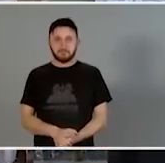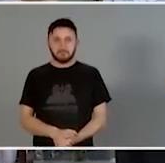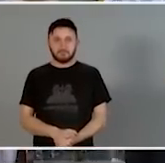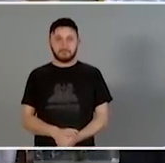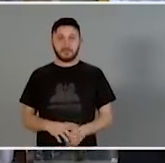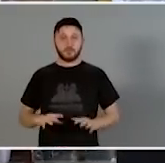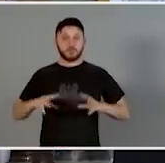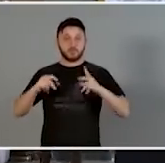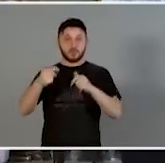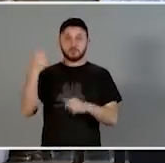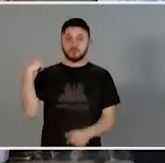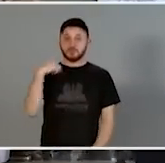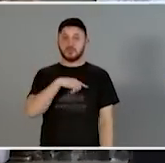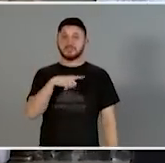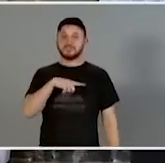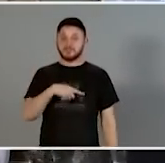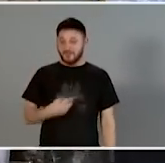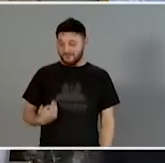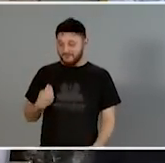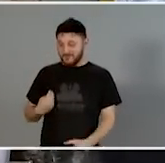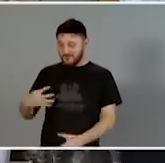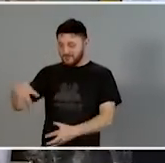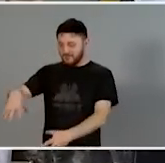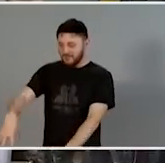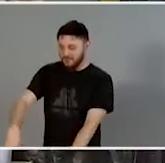Todos nós carregamos fardos.